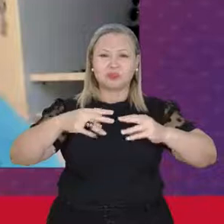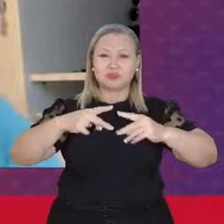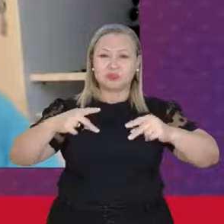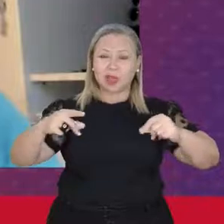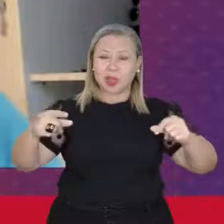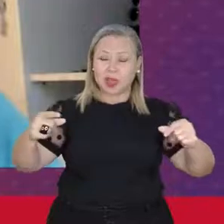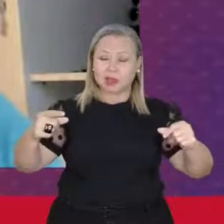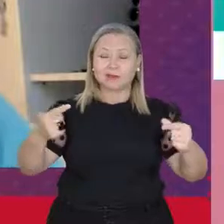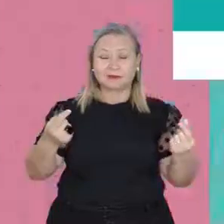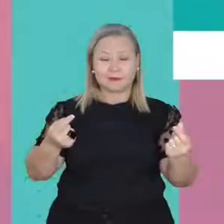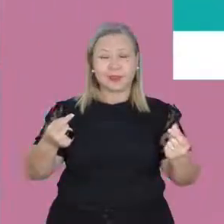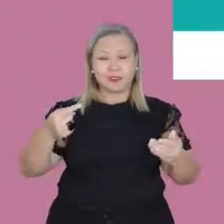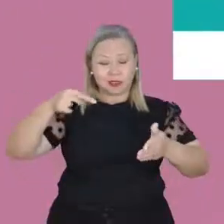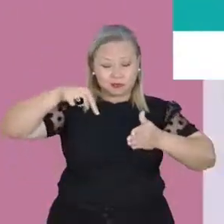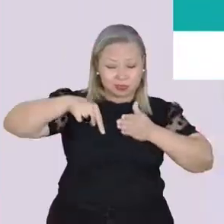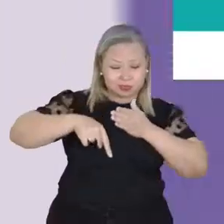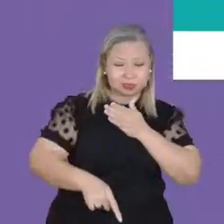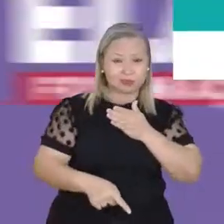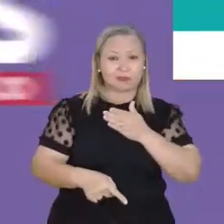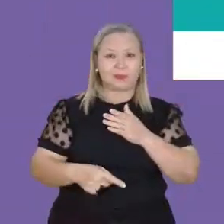aprofundando a desigualdade.